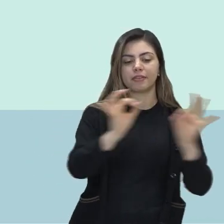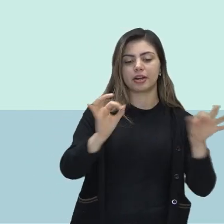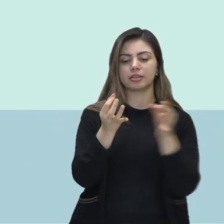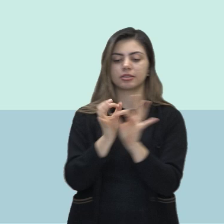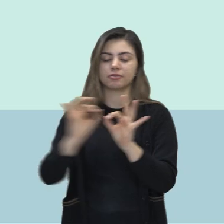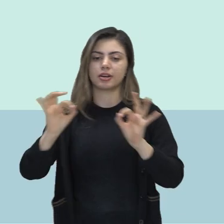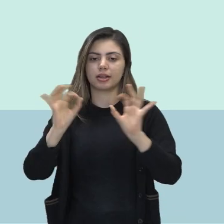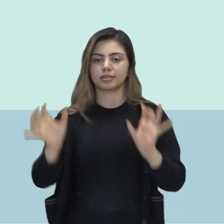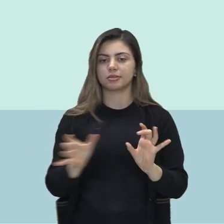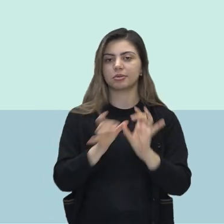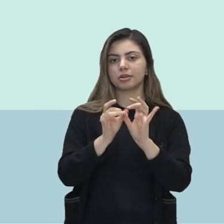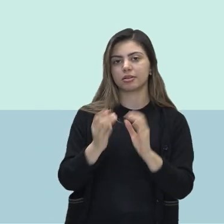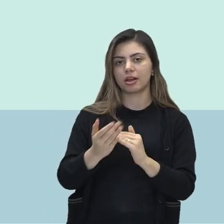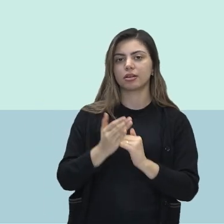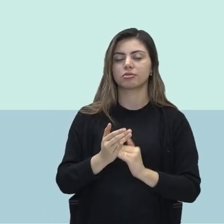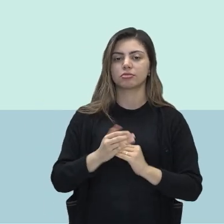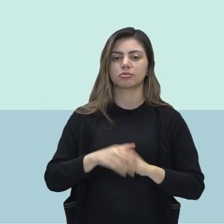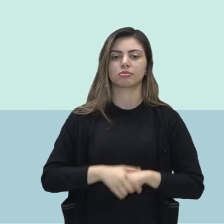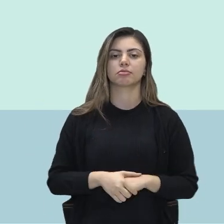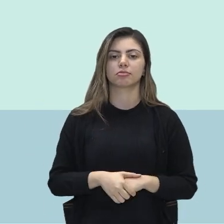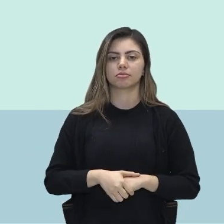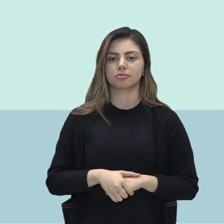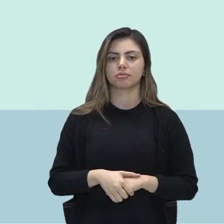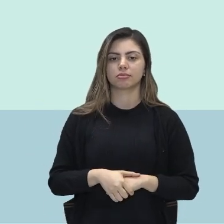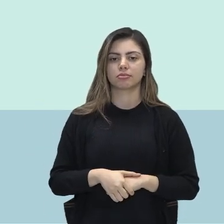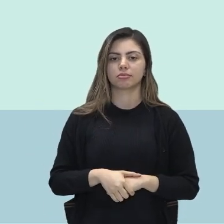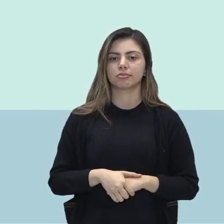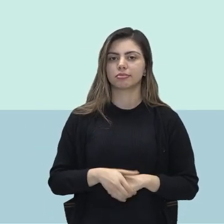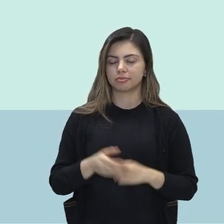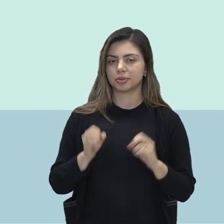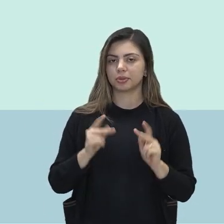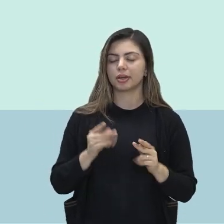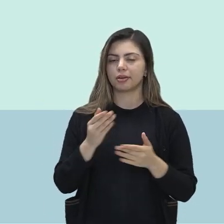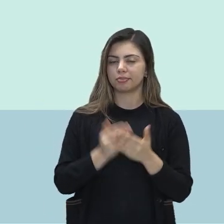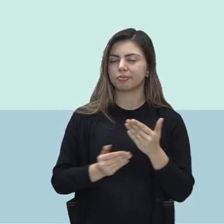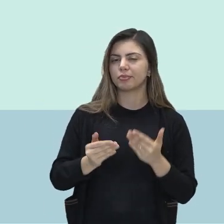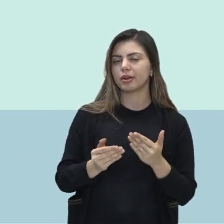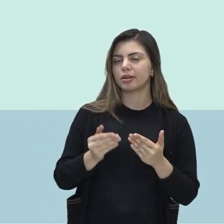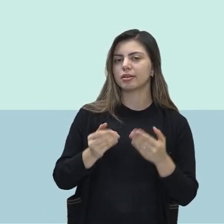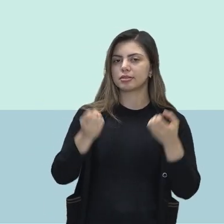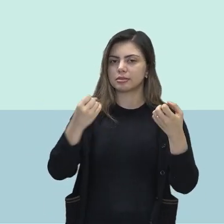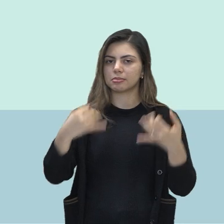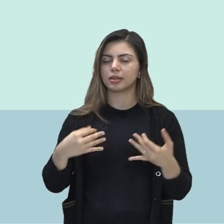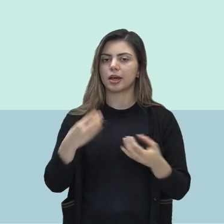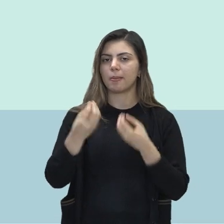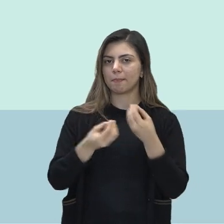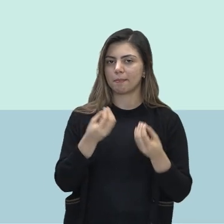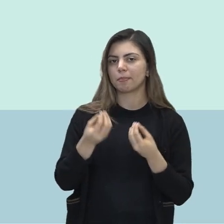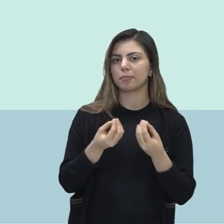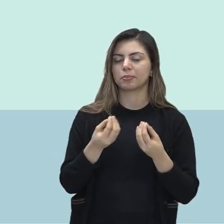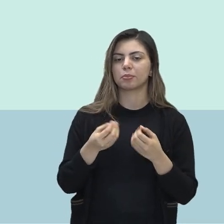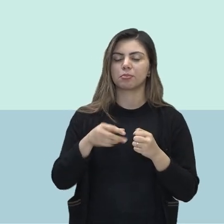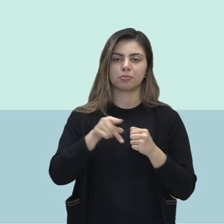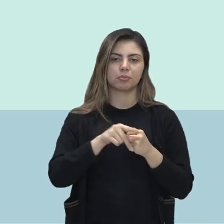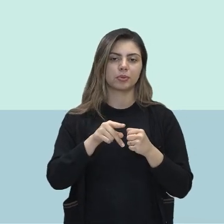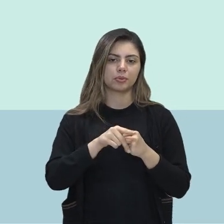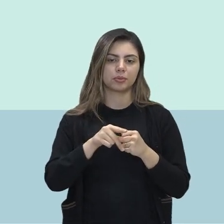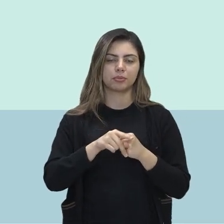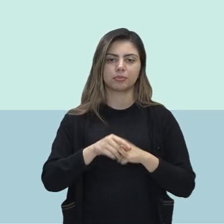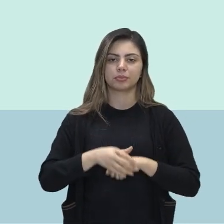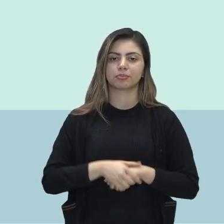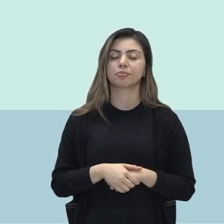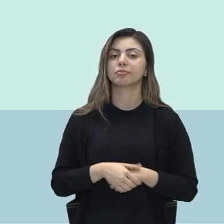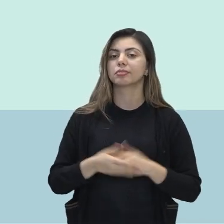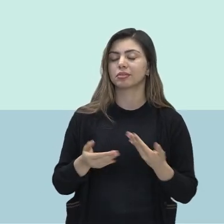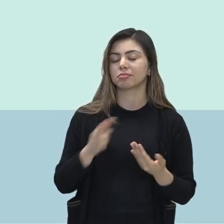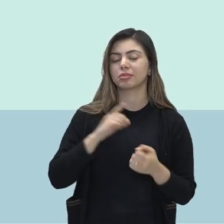uma frase, ok? Vamos aqui adiante para aprendermos sobre os pronomes relativos.